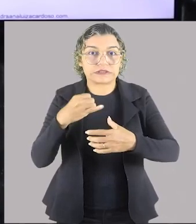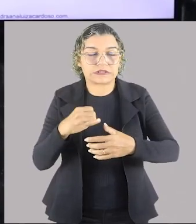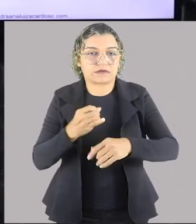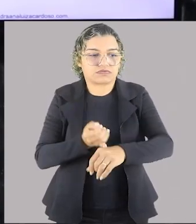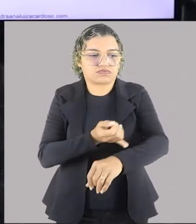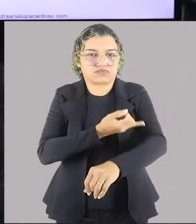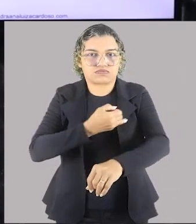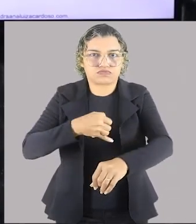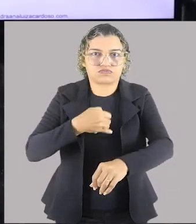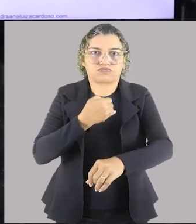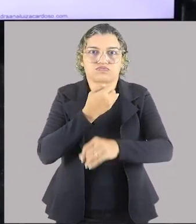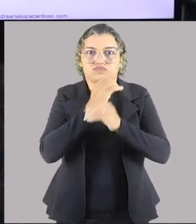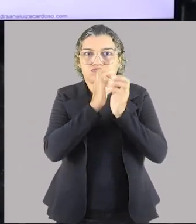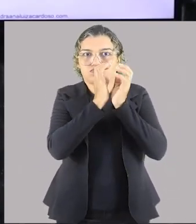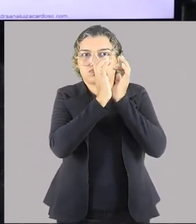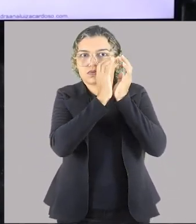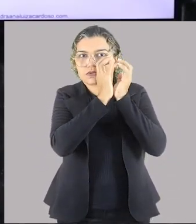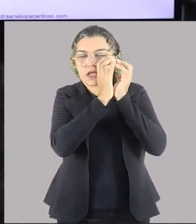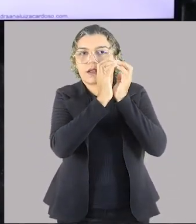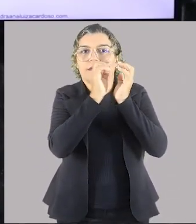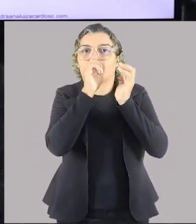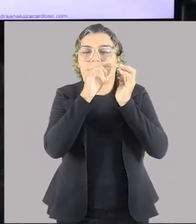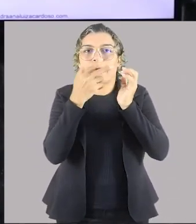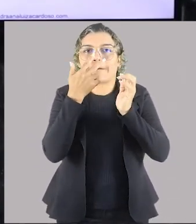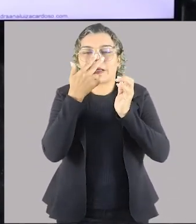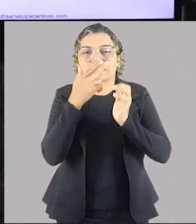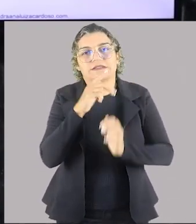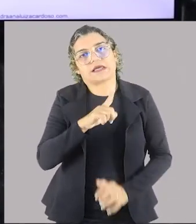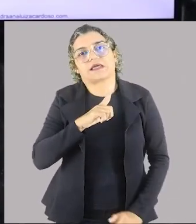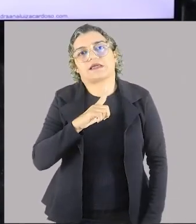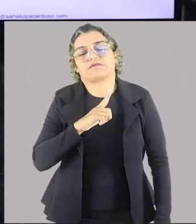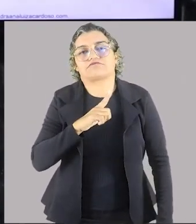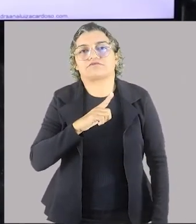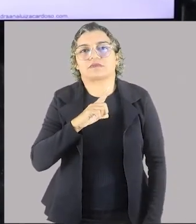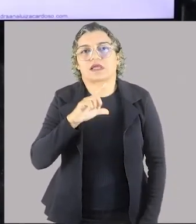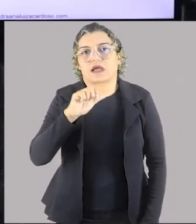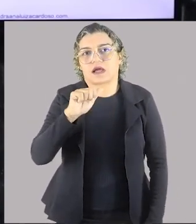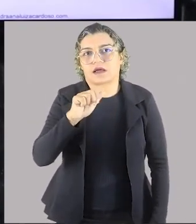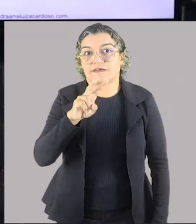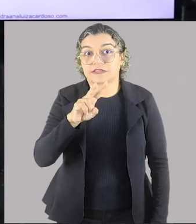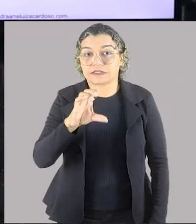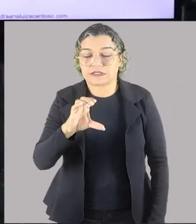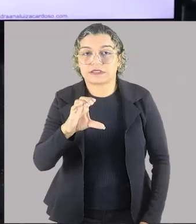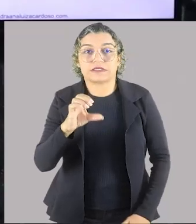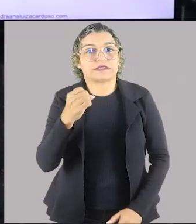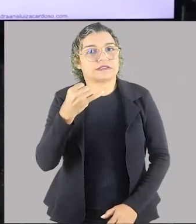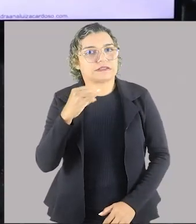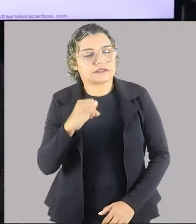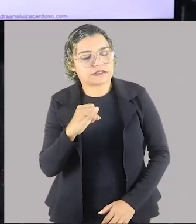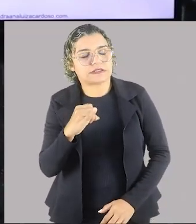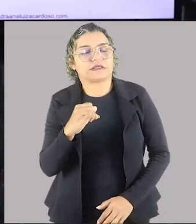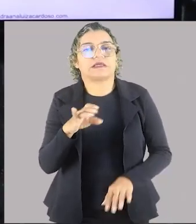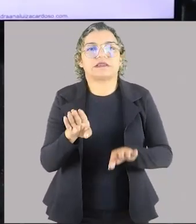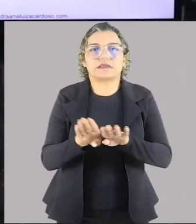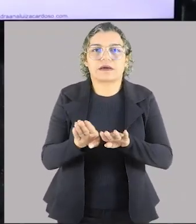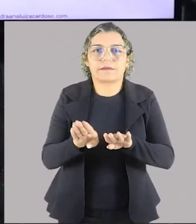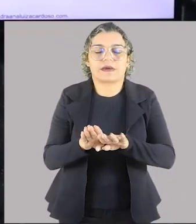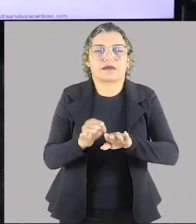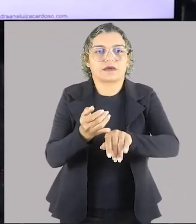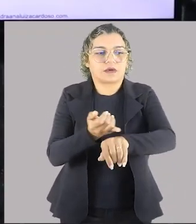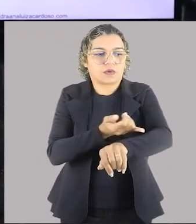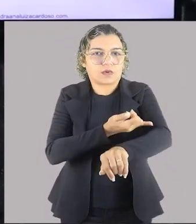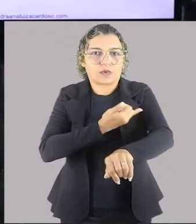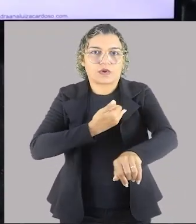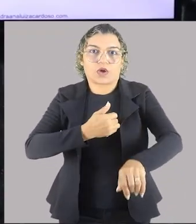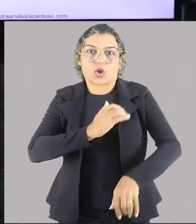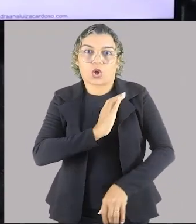esse indivíduo ele vai ter um AVC. E se essa placa de gordura se solta e vai para o coração, esse indivíduo ele